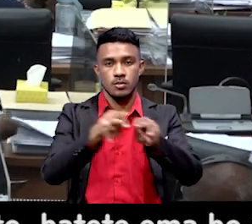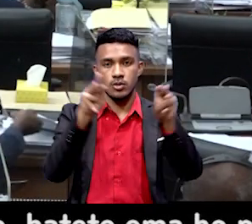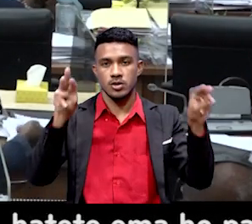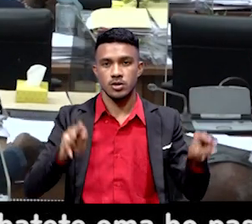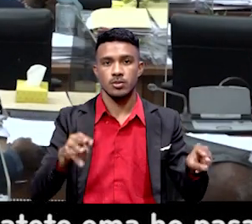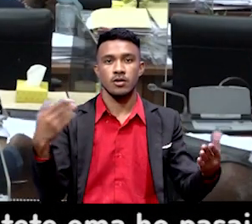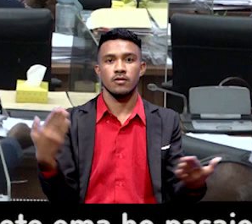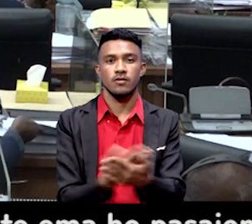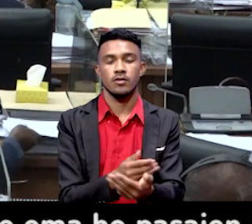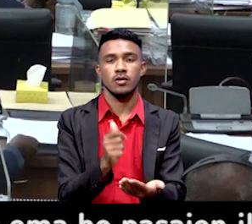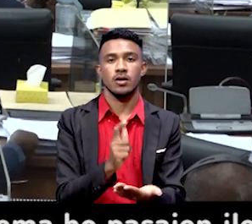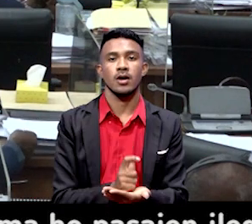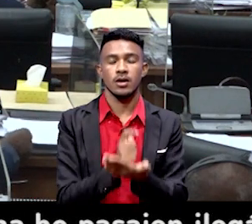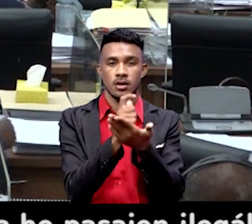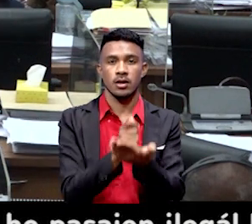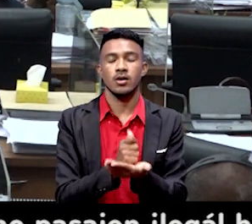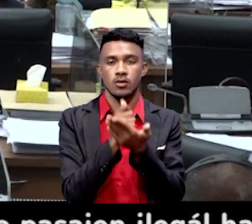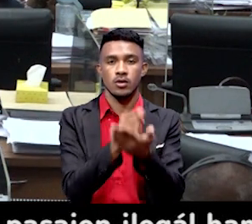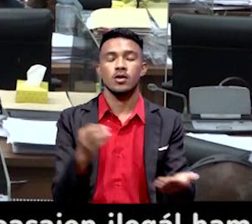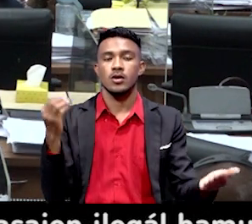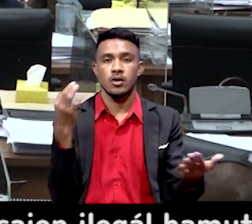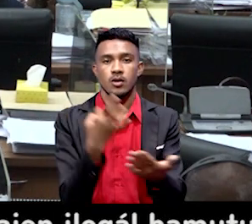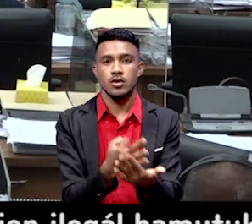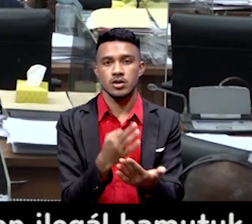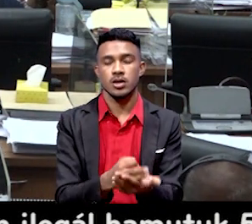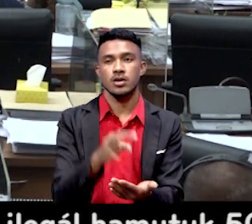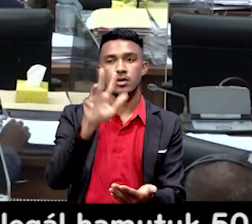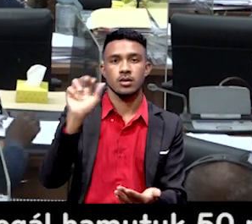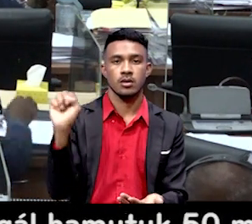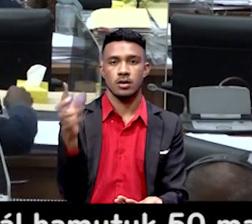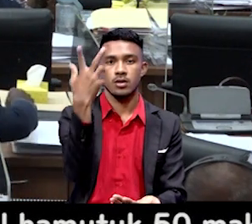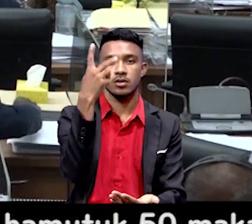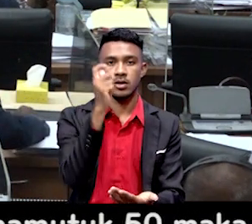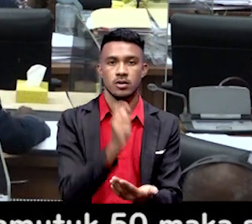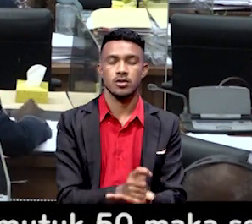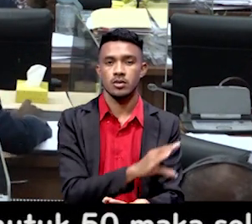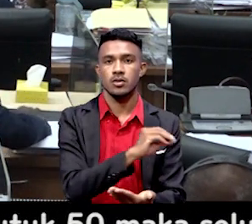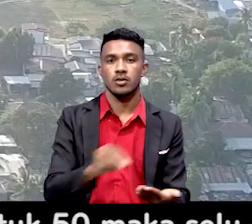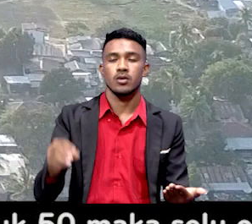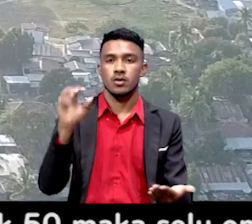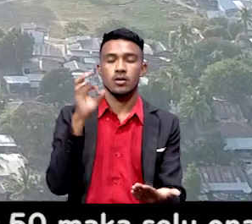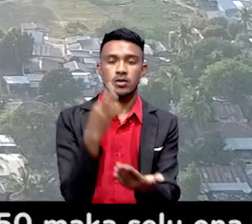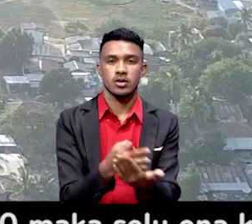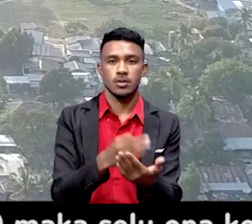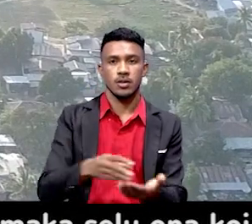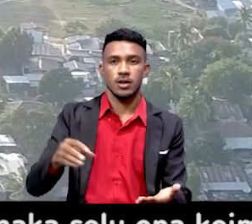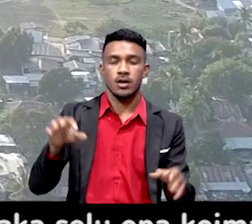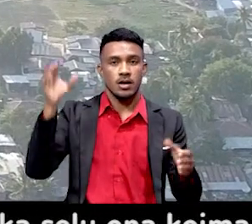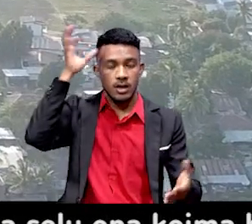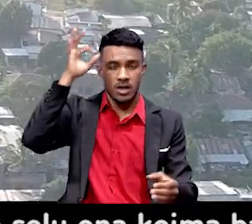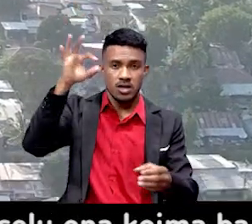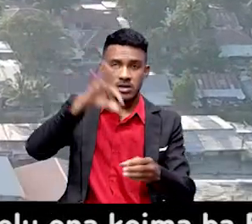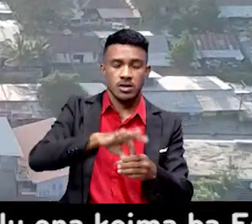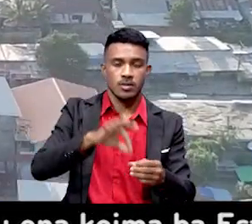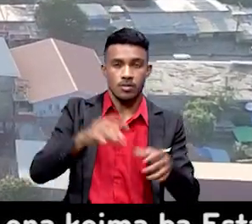fon atauru, o orçamento tocon sanulu resin tolu, no orçamento ba eleição presidencial tinan Rihunrua Ruanulu